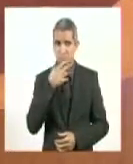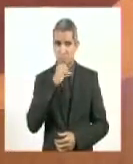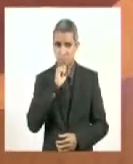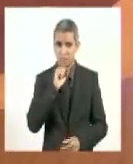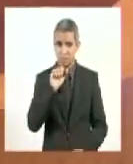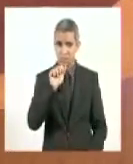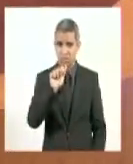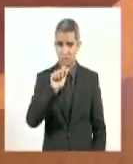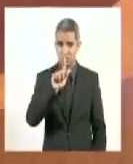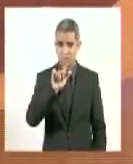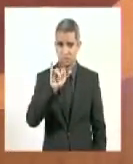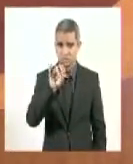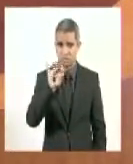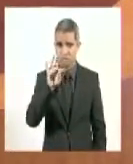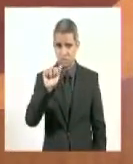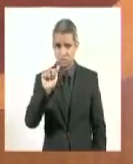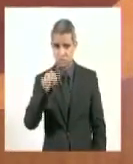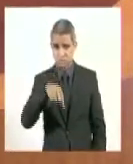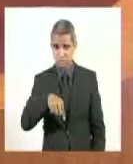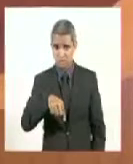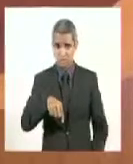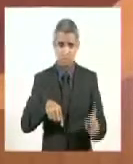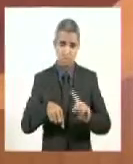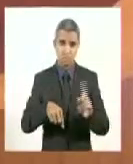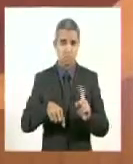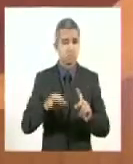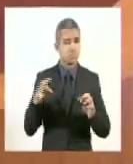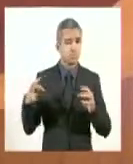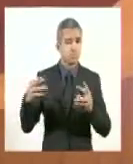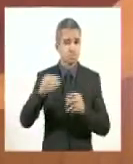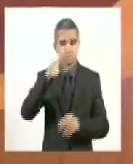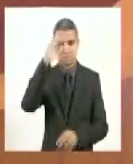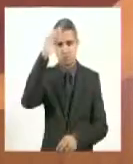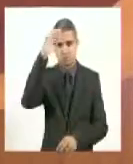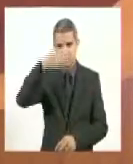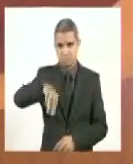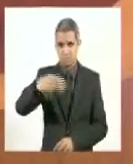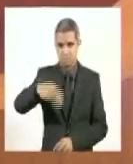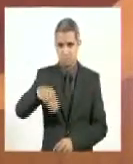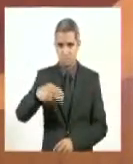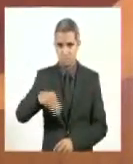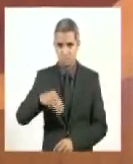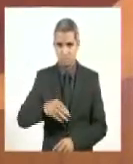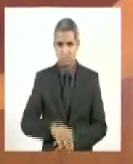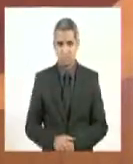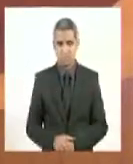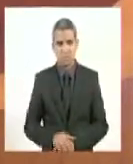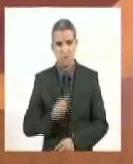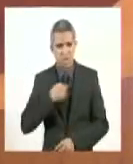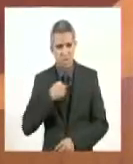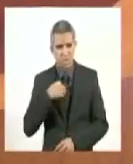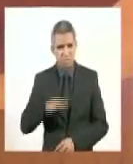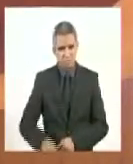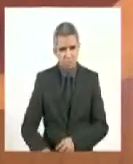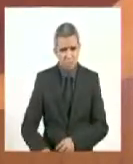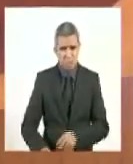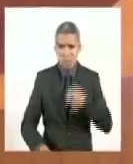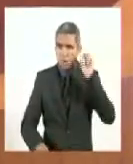Maranhão inteiro. Desde muito pequena eu ouço falar em Dedé Macedo, mas